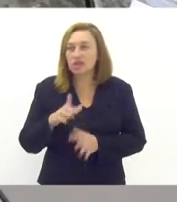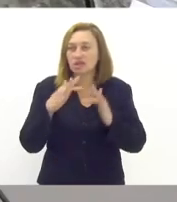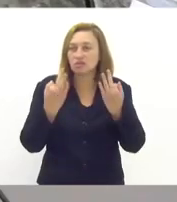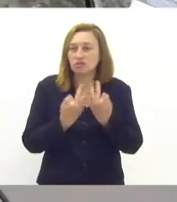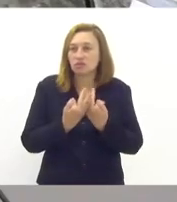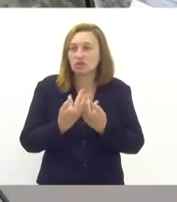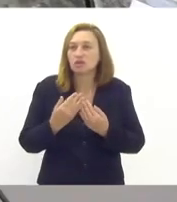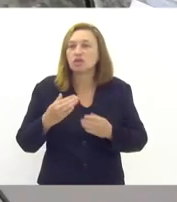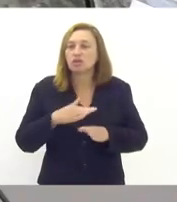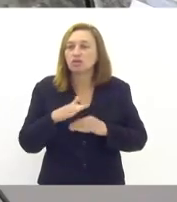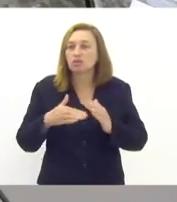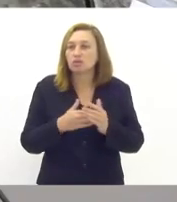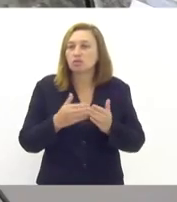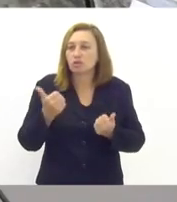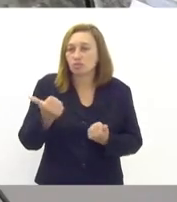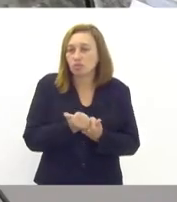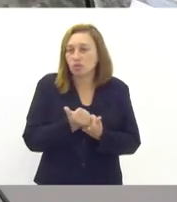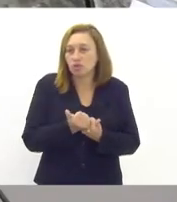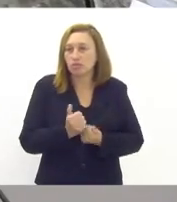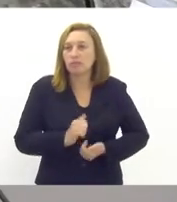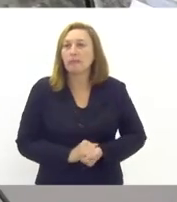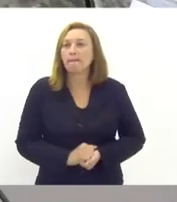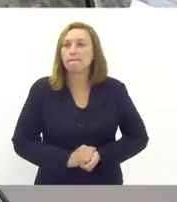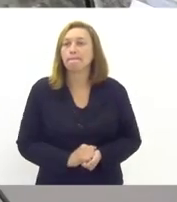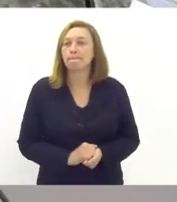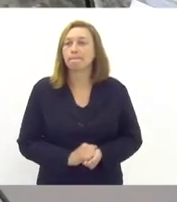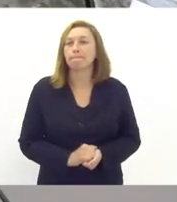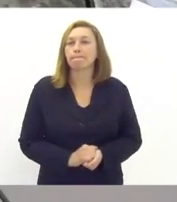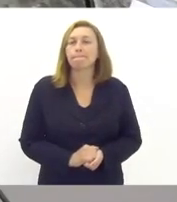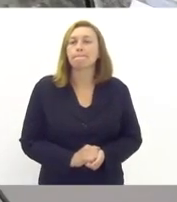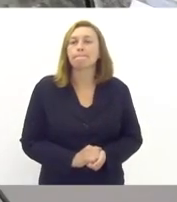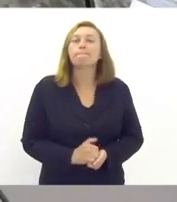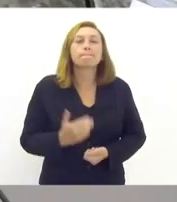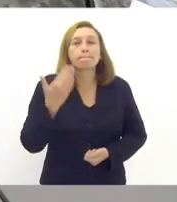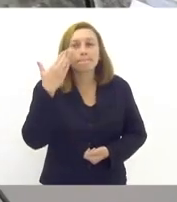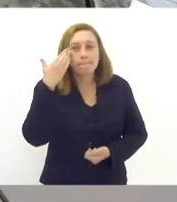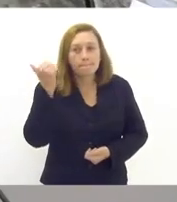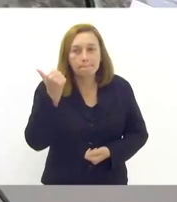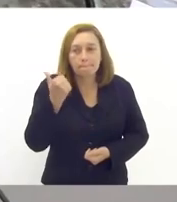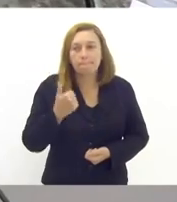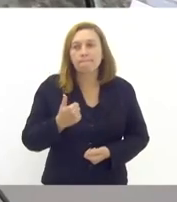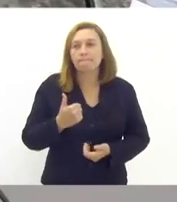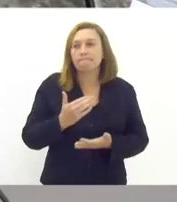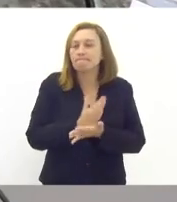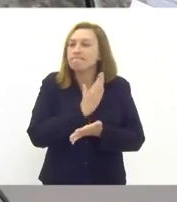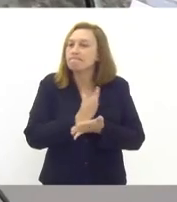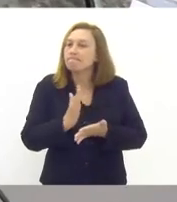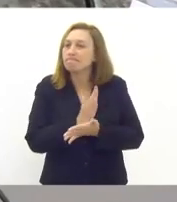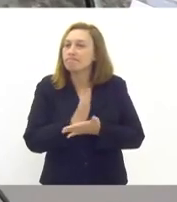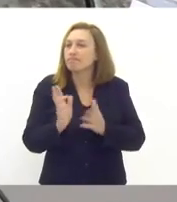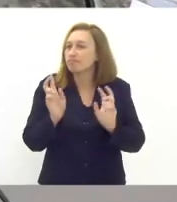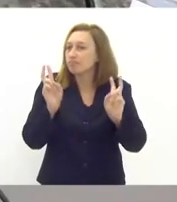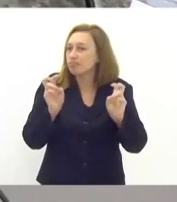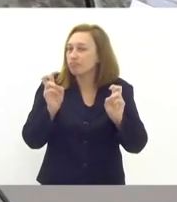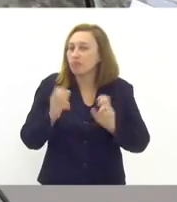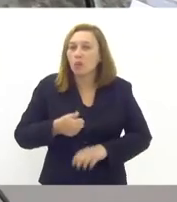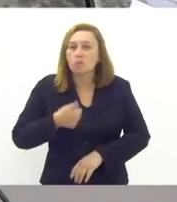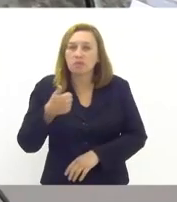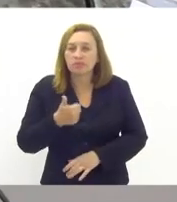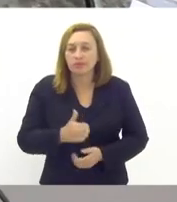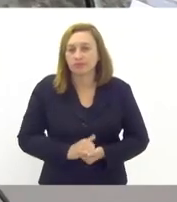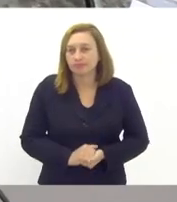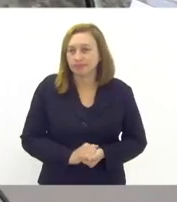têm todo o nosso apoio. Obrigado. Queria saber algumas coisas. A primeira